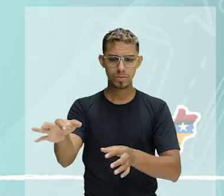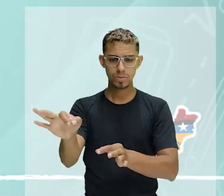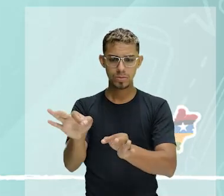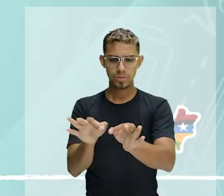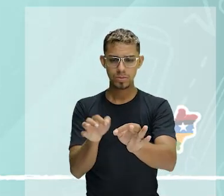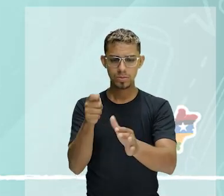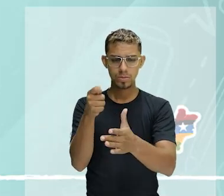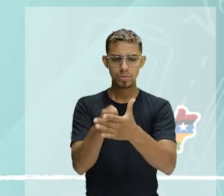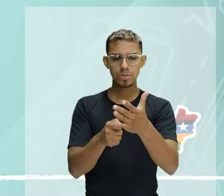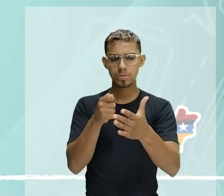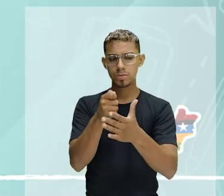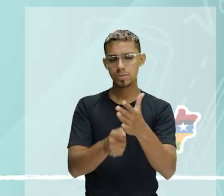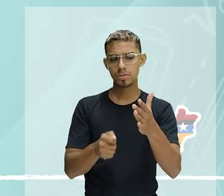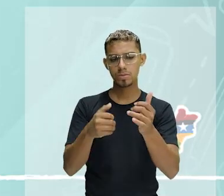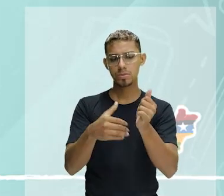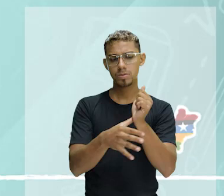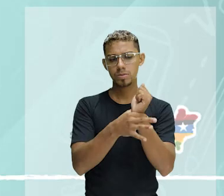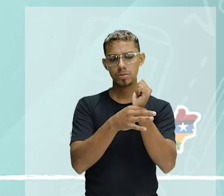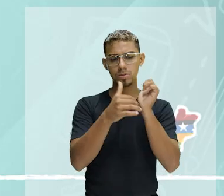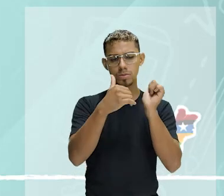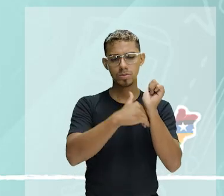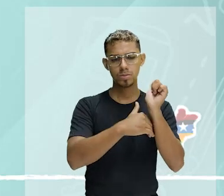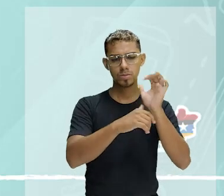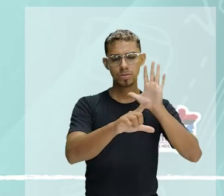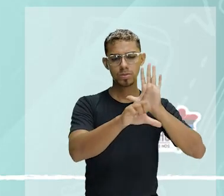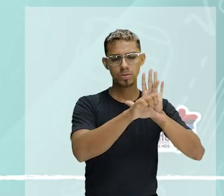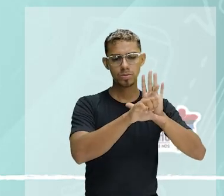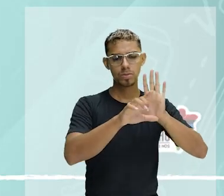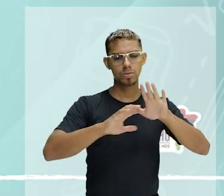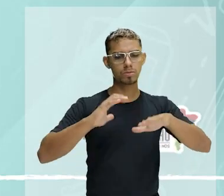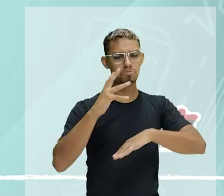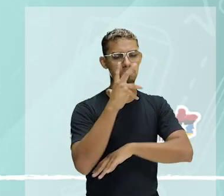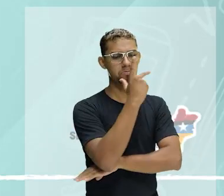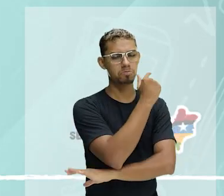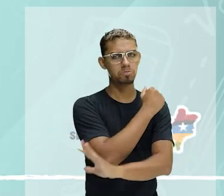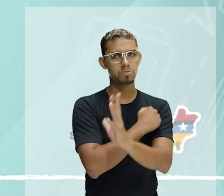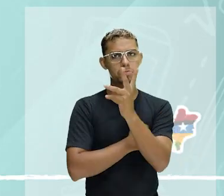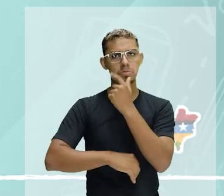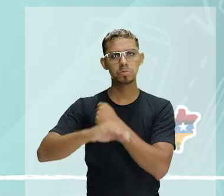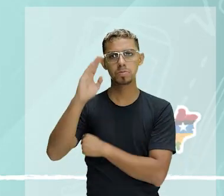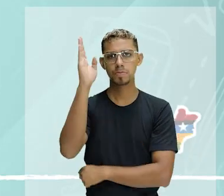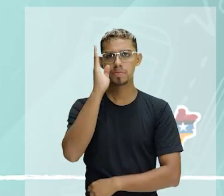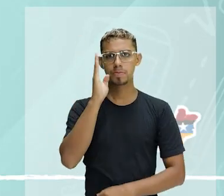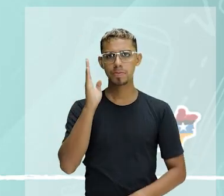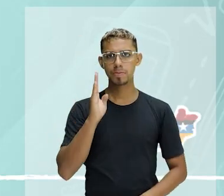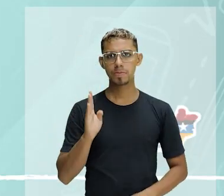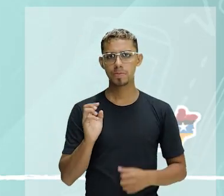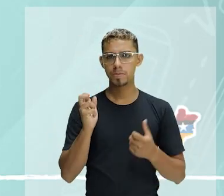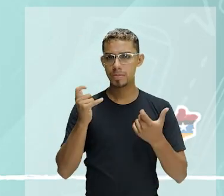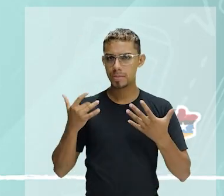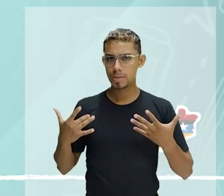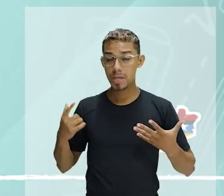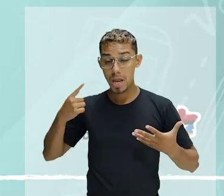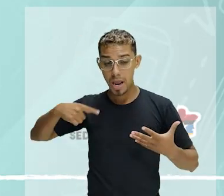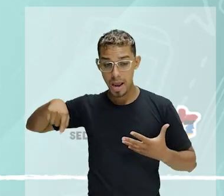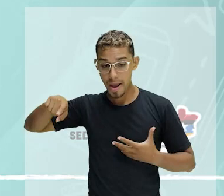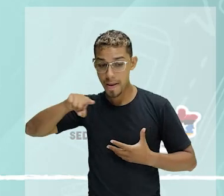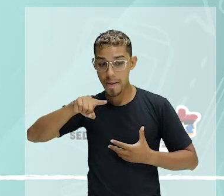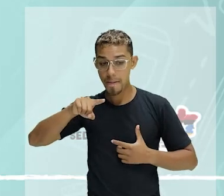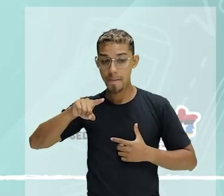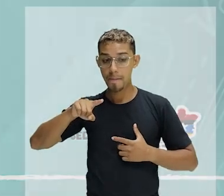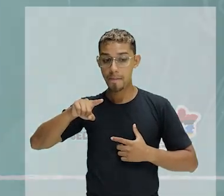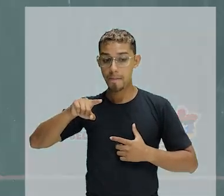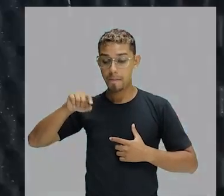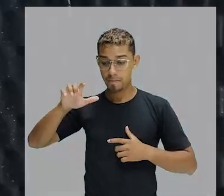reformulação do Código Florestal brasileiro, né? E aí ele pergunta sobre a função ambiental dessas áreas de